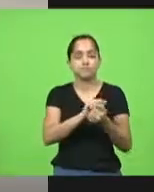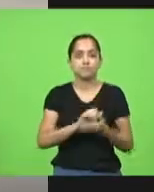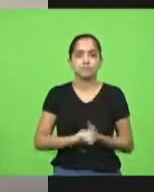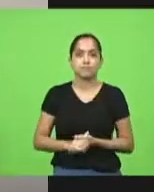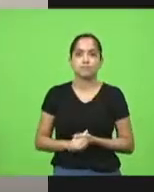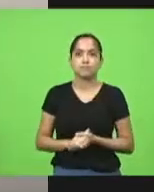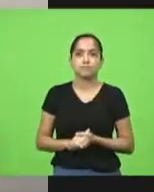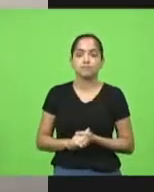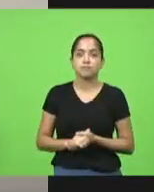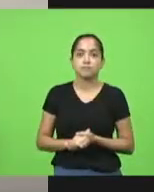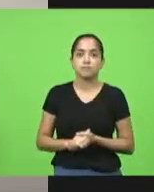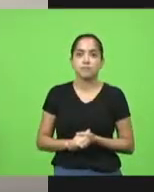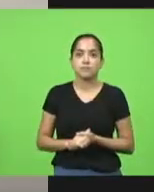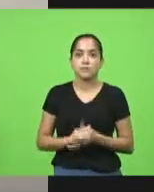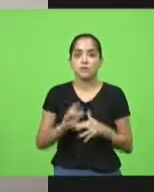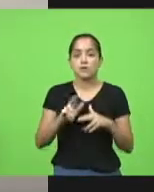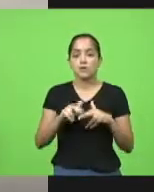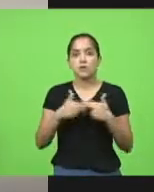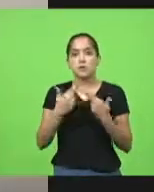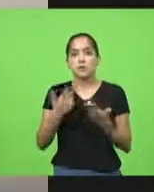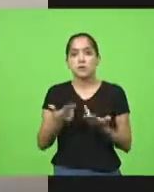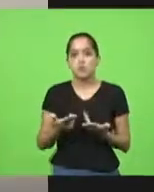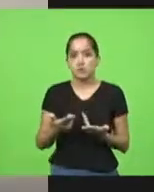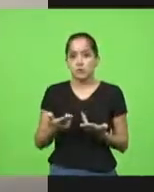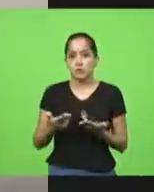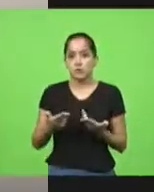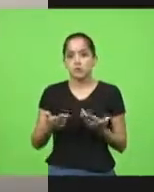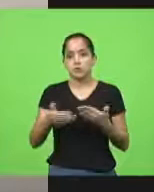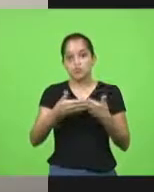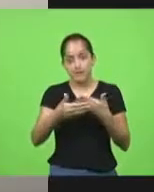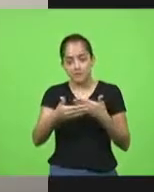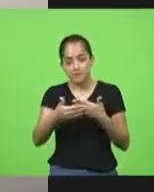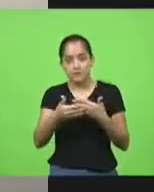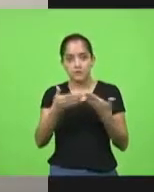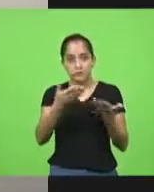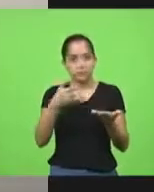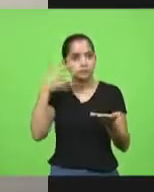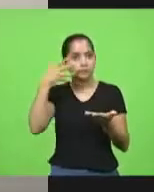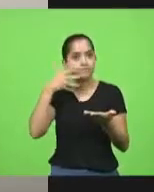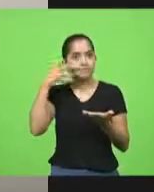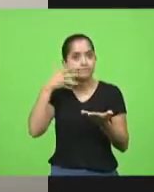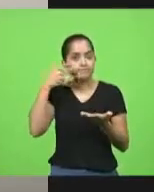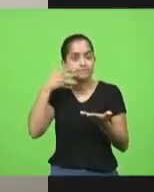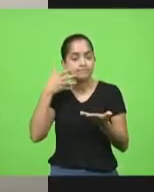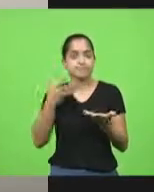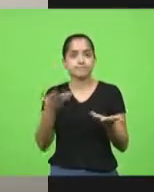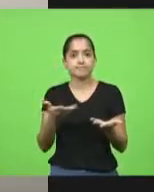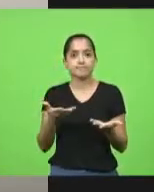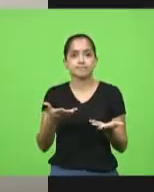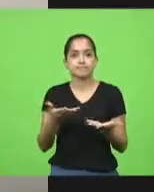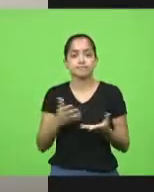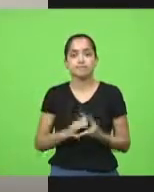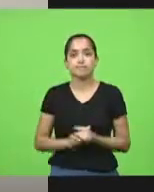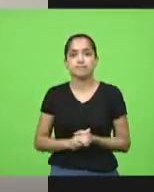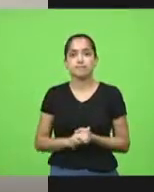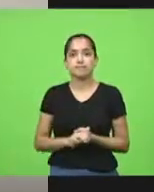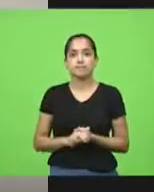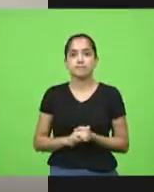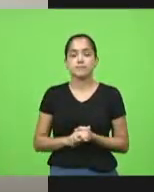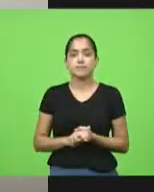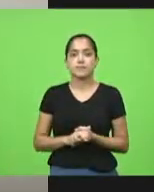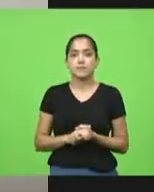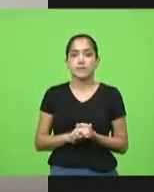Por isso, a partir desta manifestação, eu quero aqui